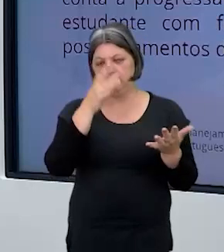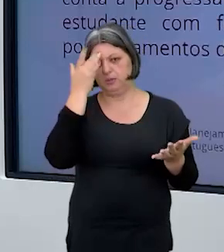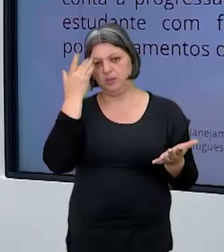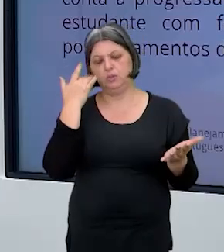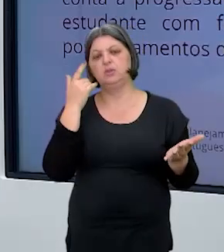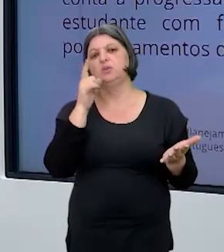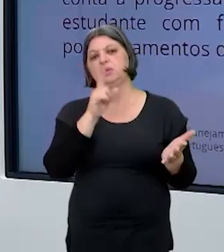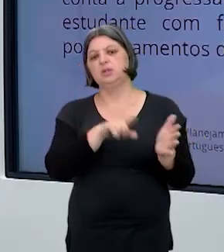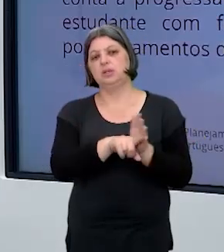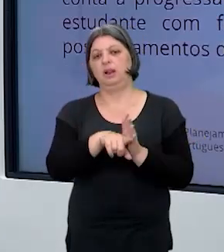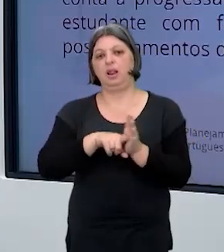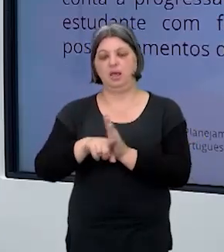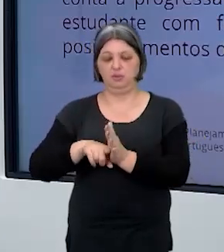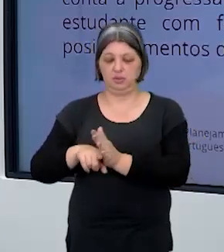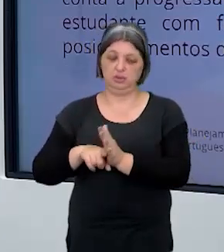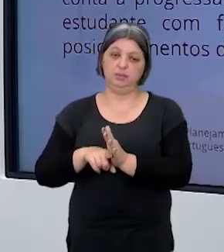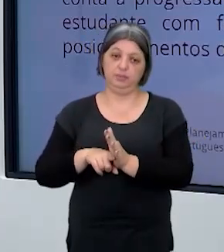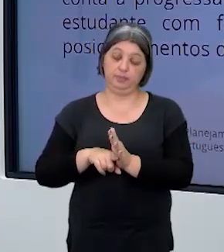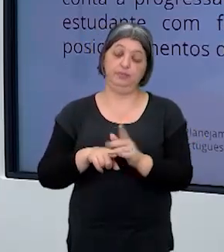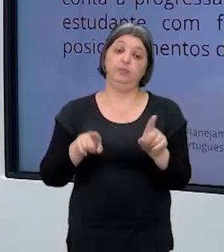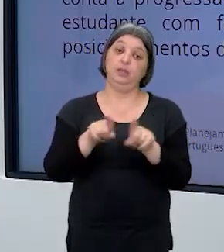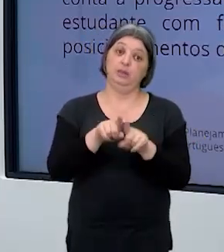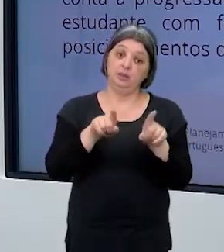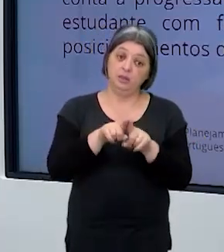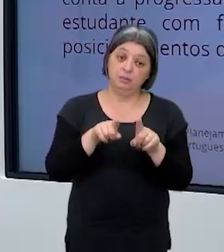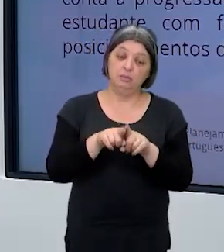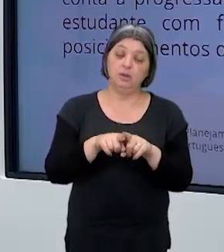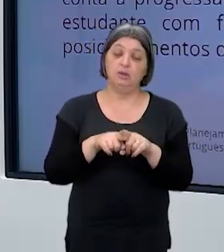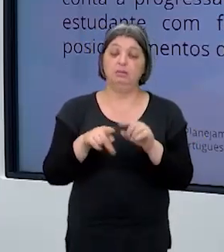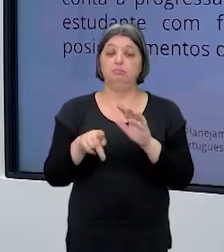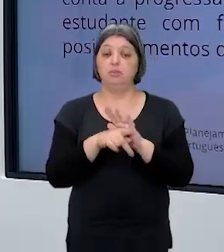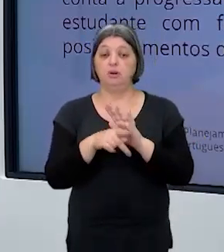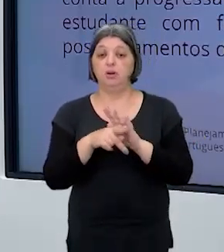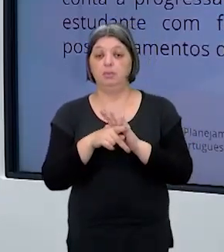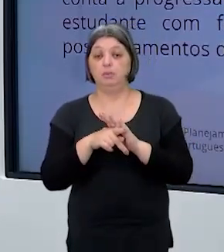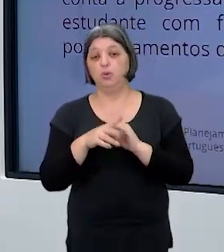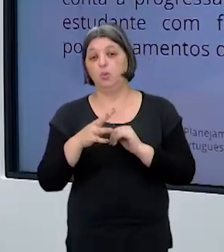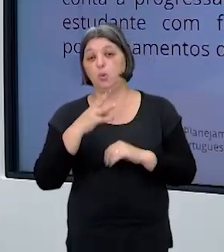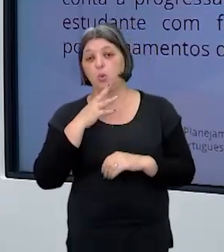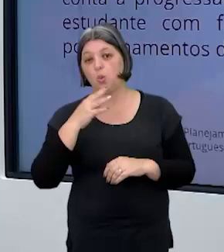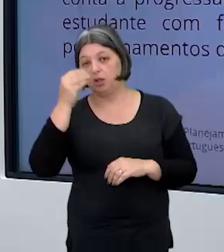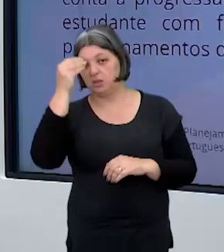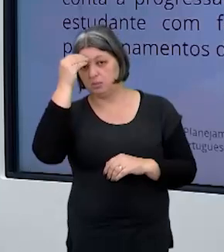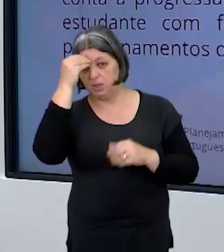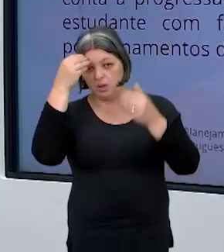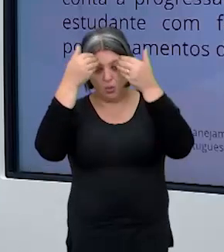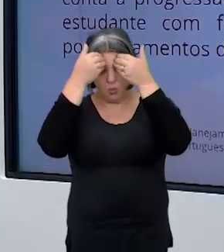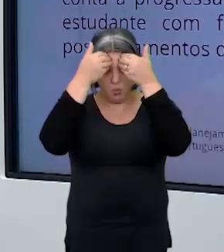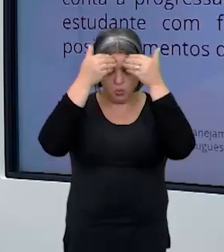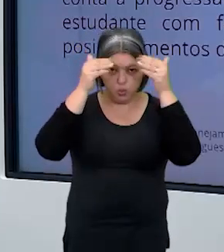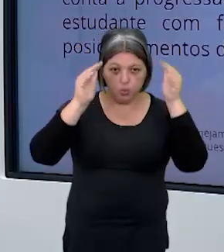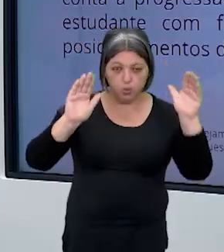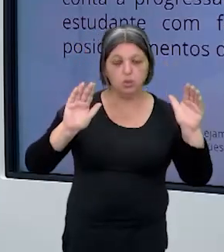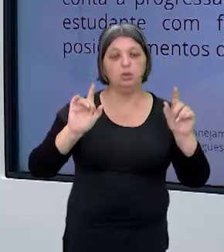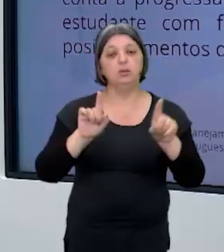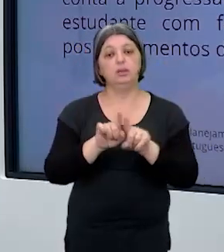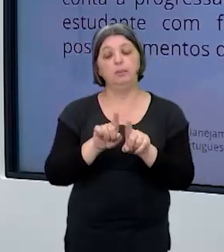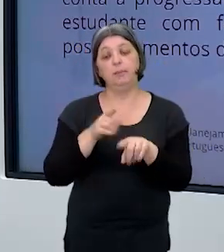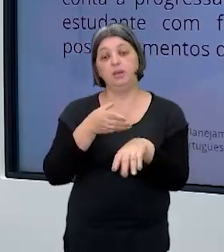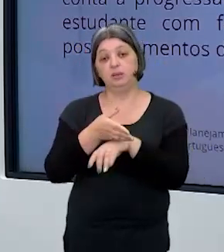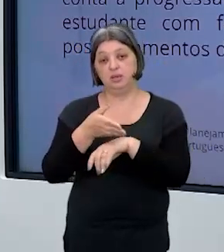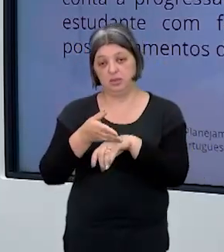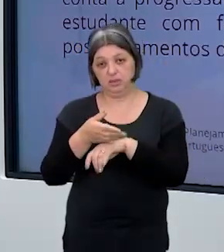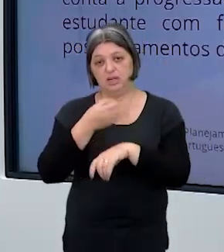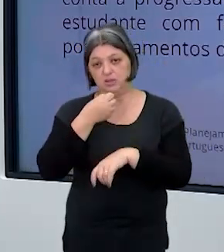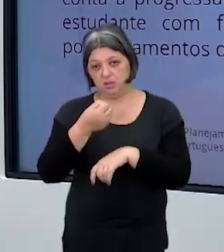conseguiram entrevistar e ampliar ali o conhecimento deles, de quem tiver acesso também às